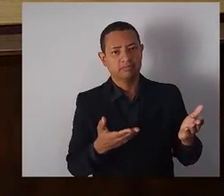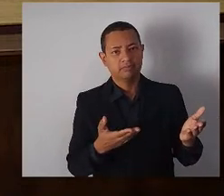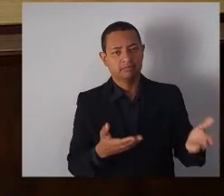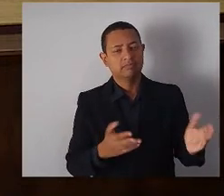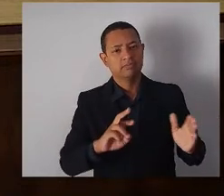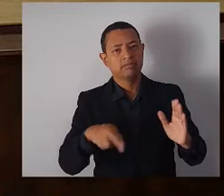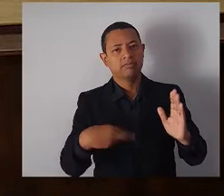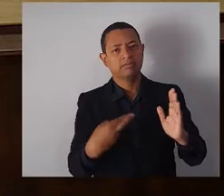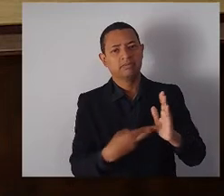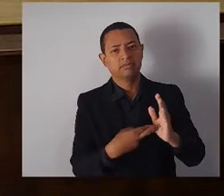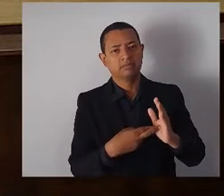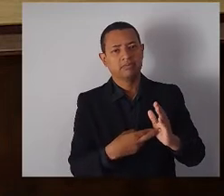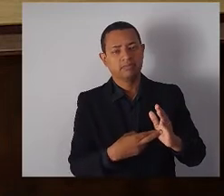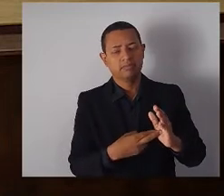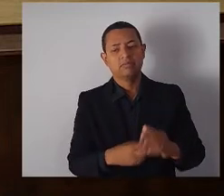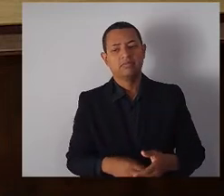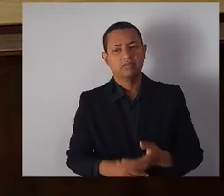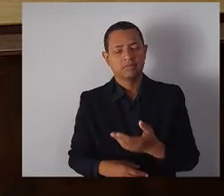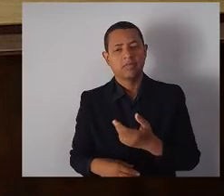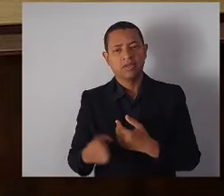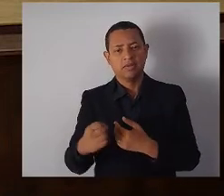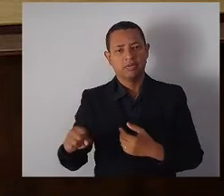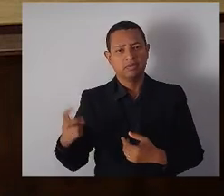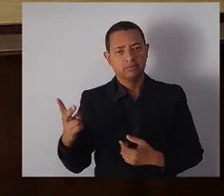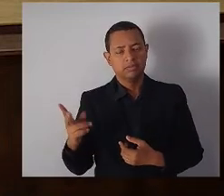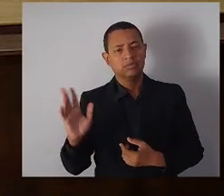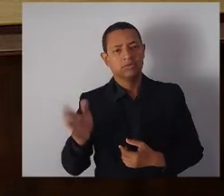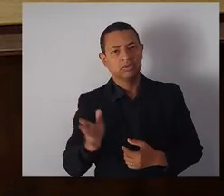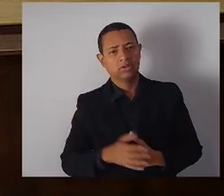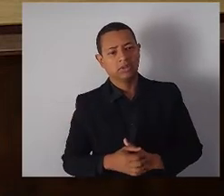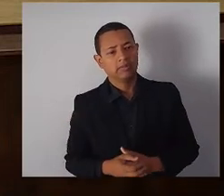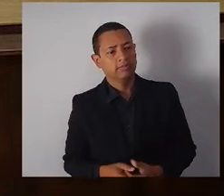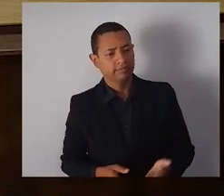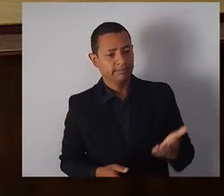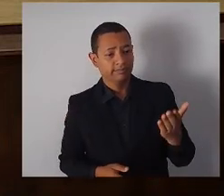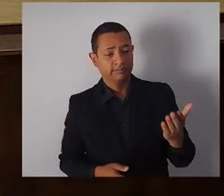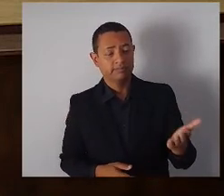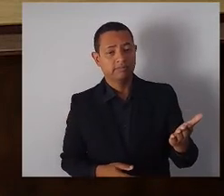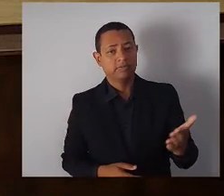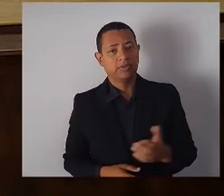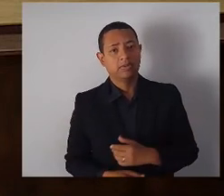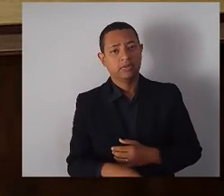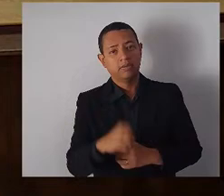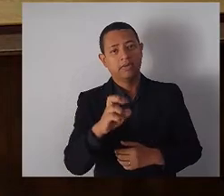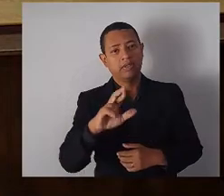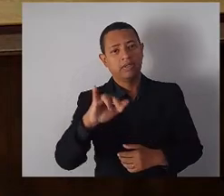relator, desembargador eleitoral Francisco Érico Carvalho Silveira.